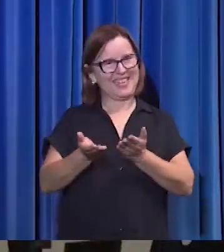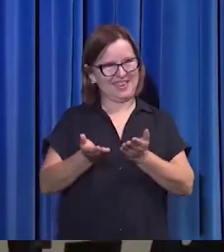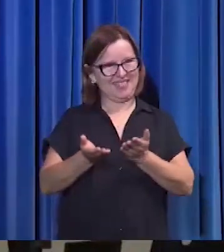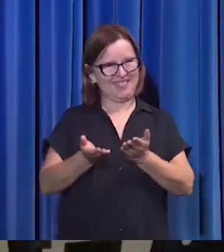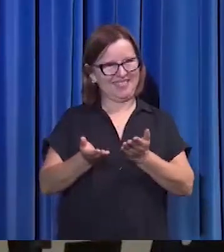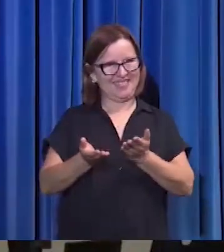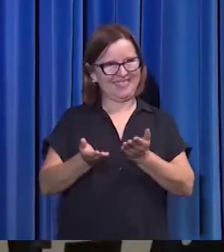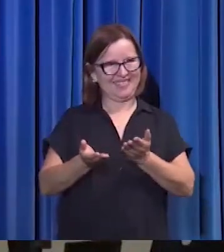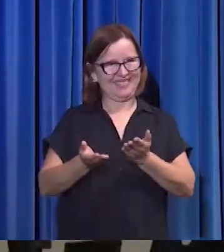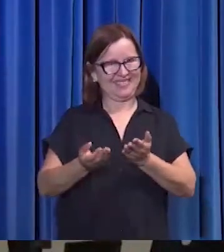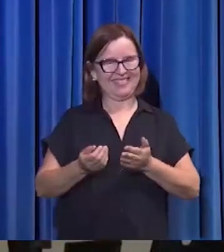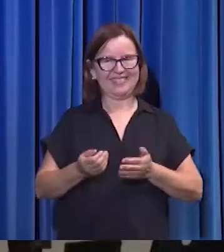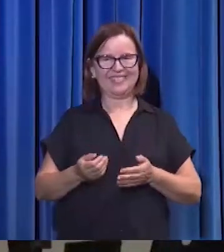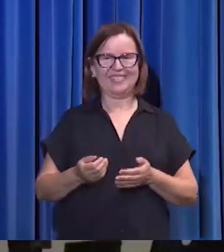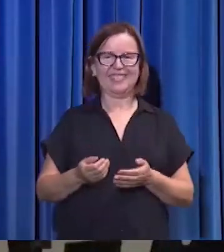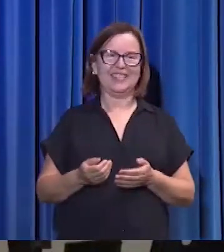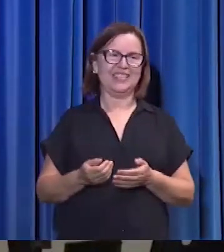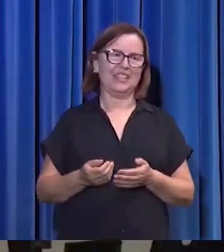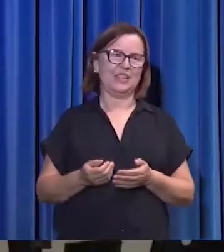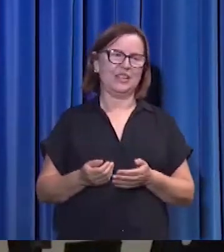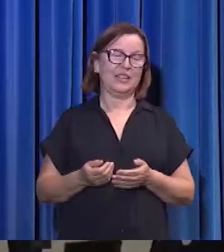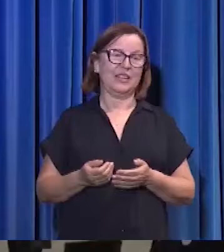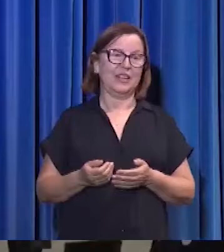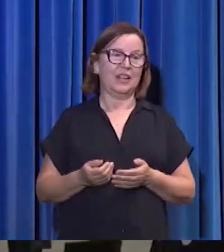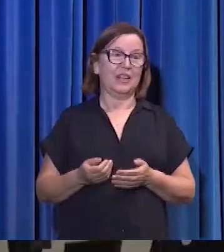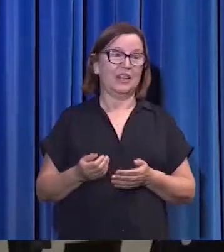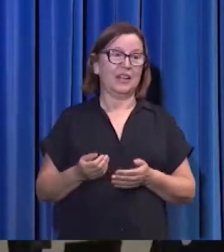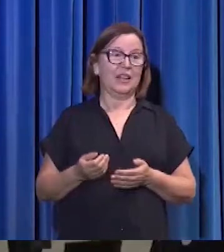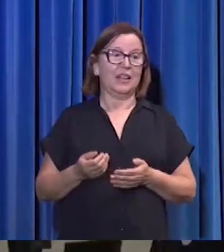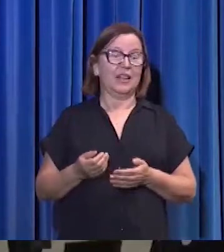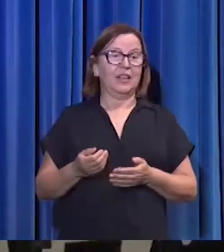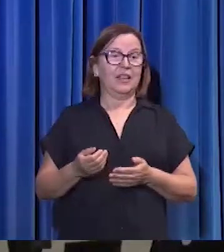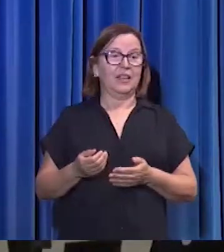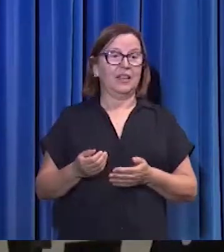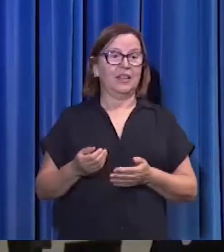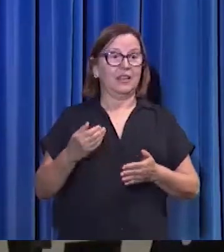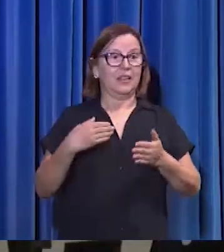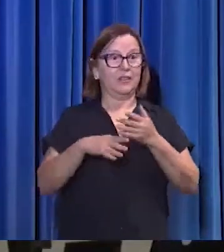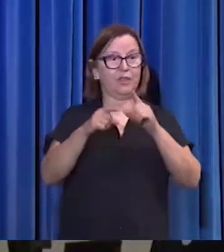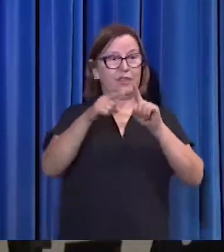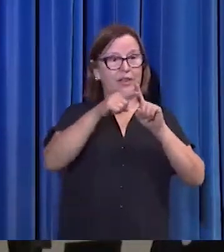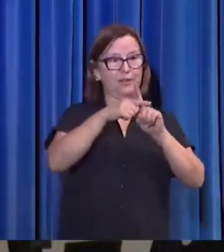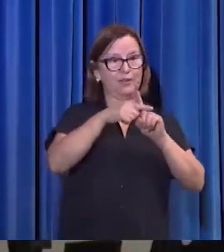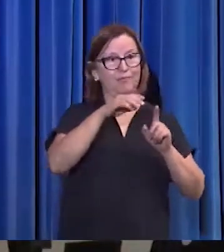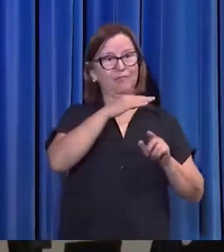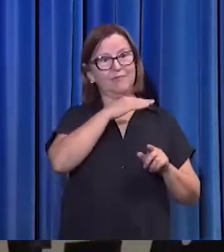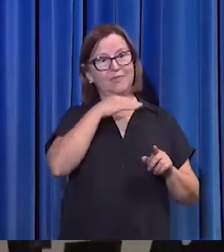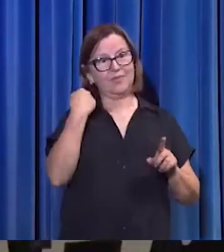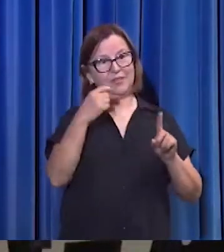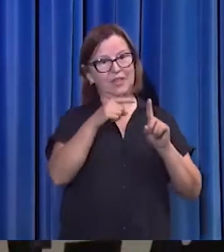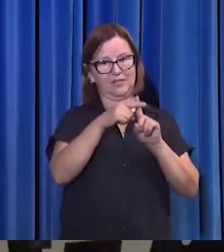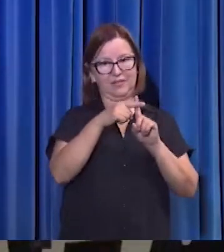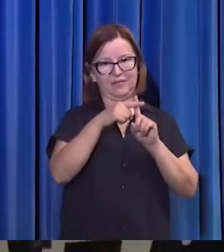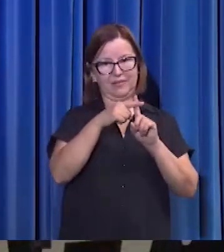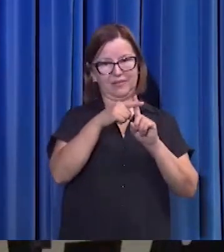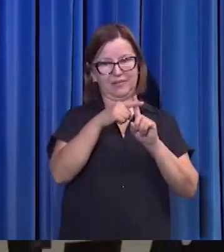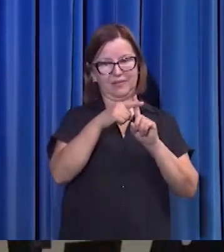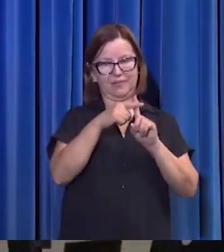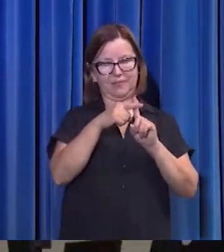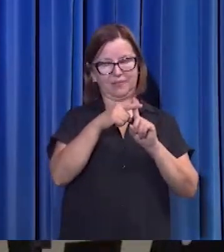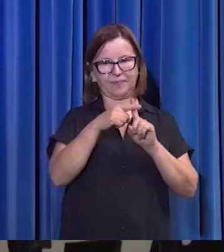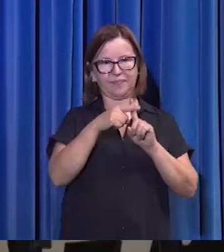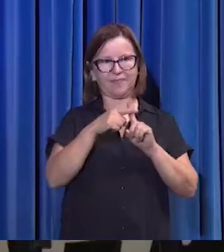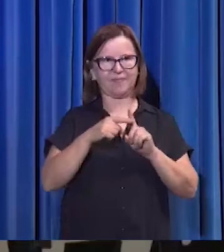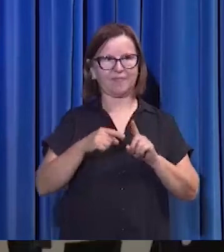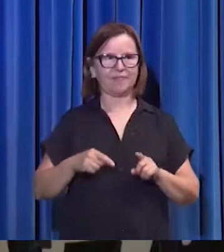chegando à natureza de servo, foi até a cruz e morte de cruz. Este